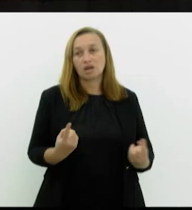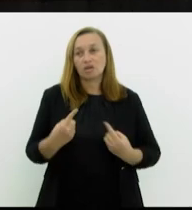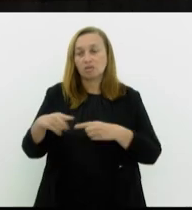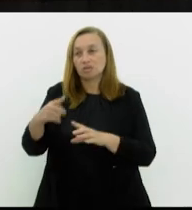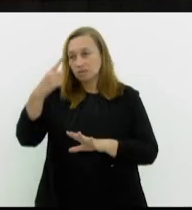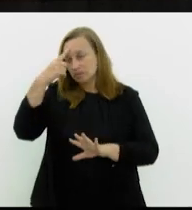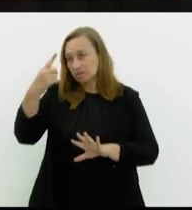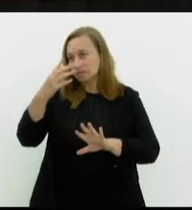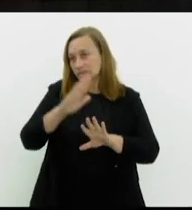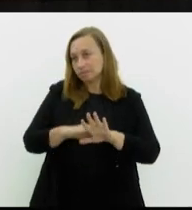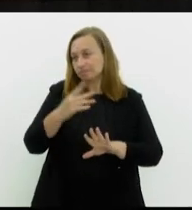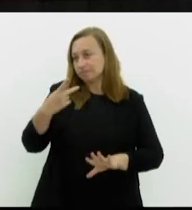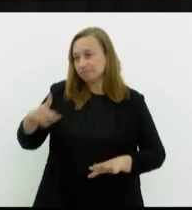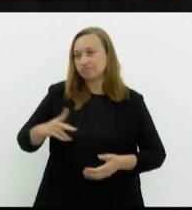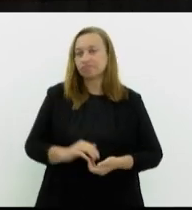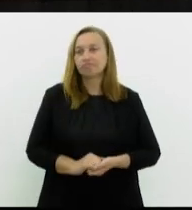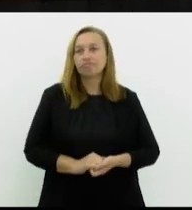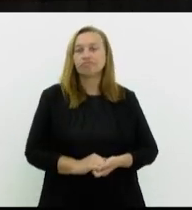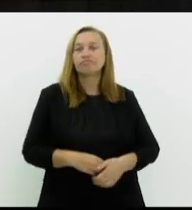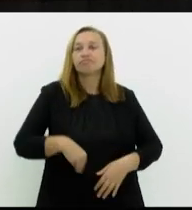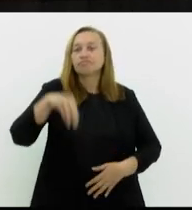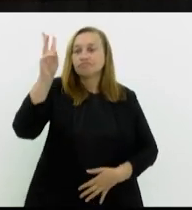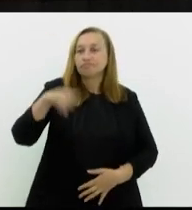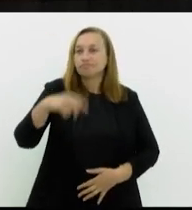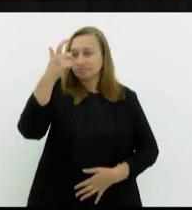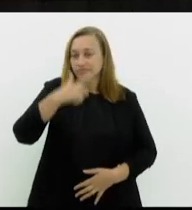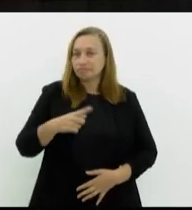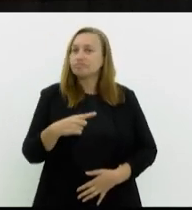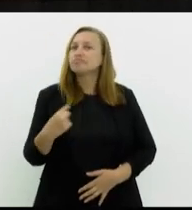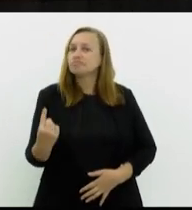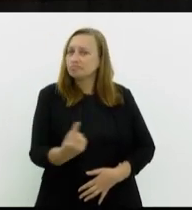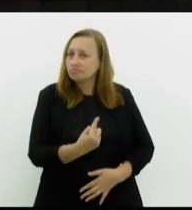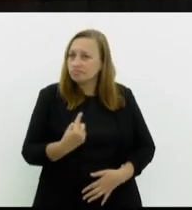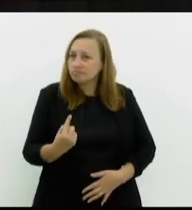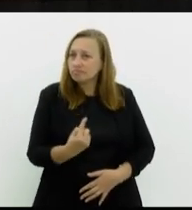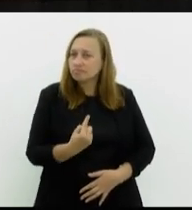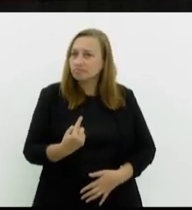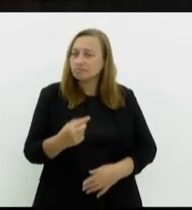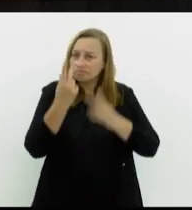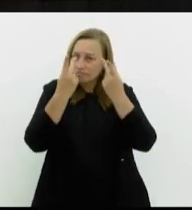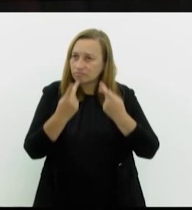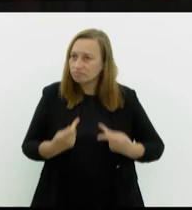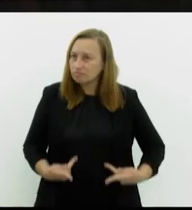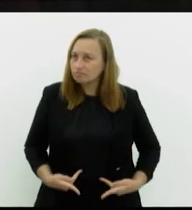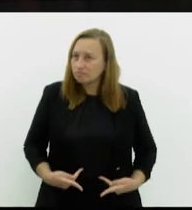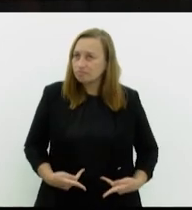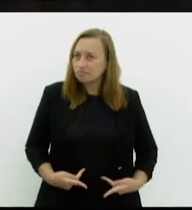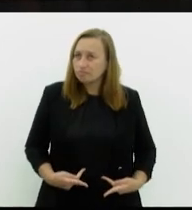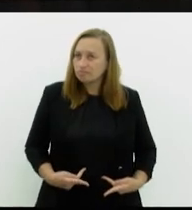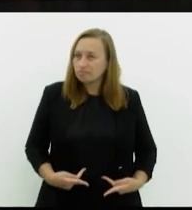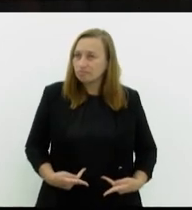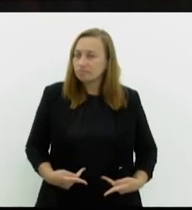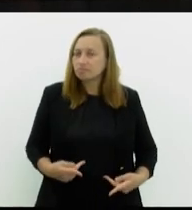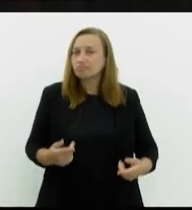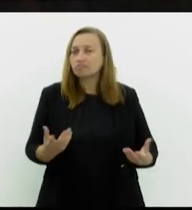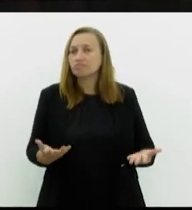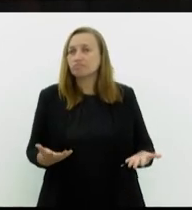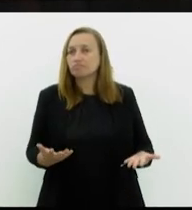ideias deles. Quem somos nós, seres humanos, para estar